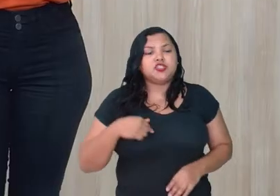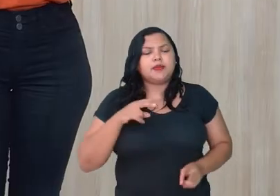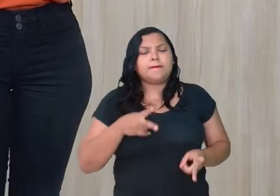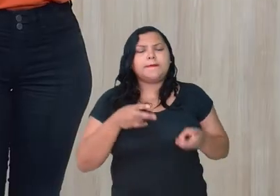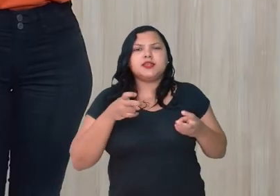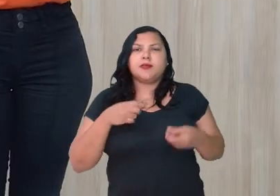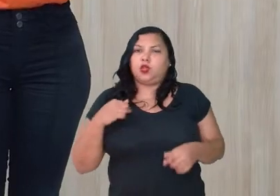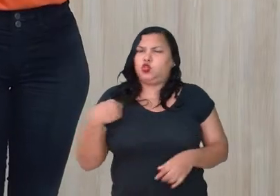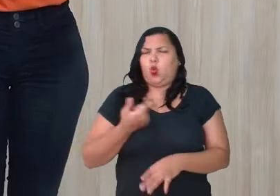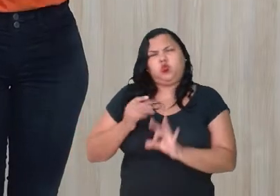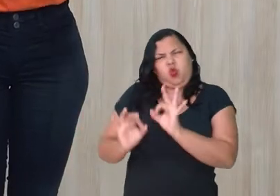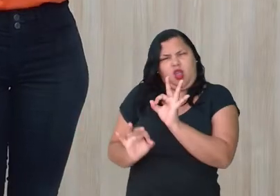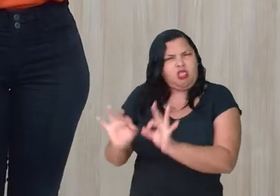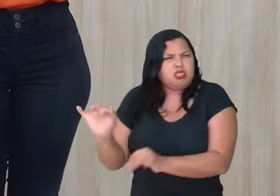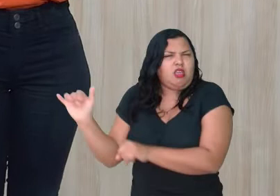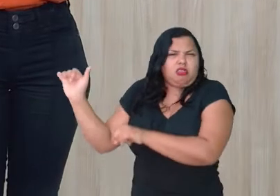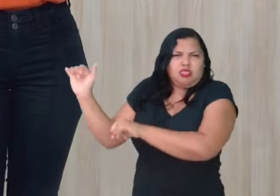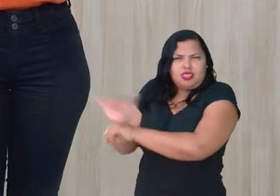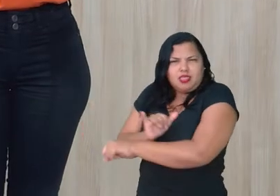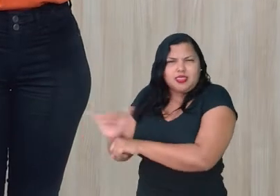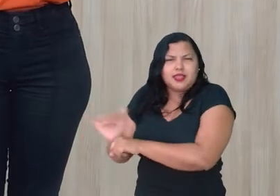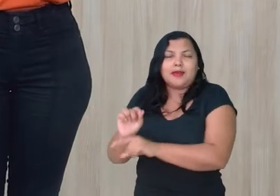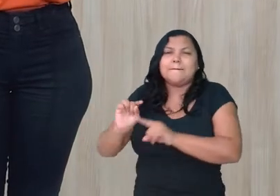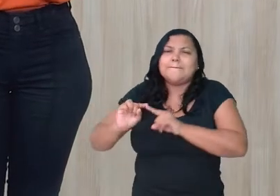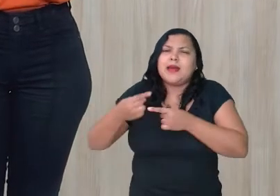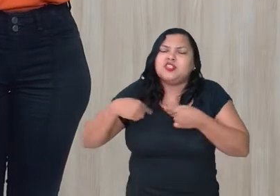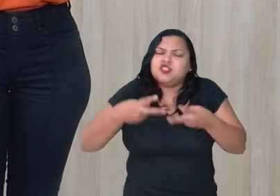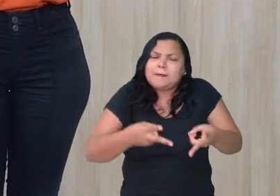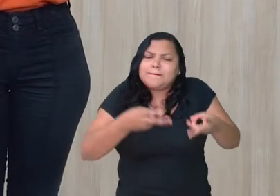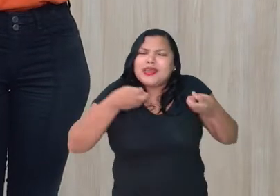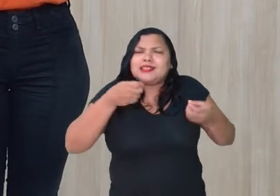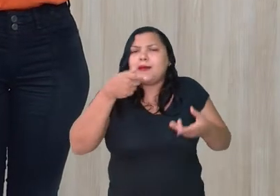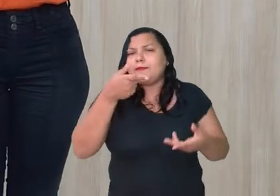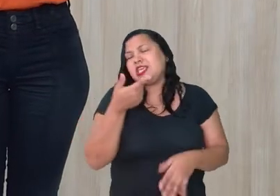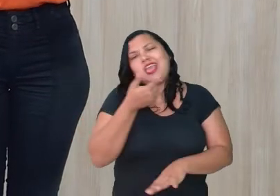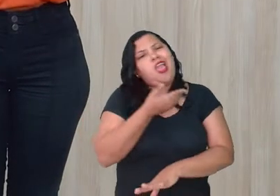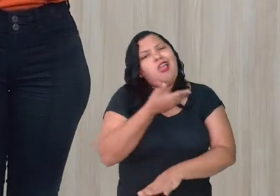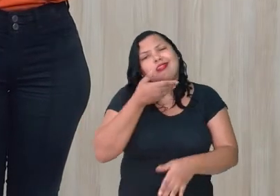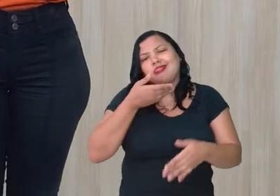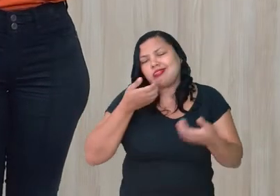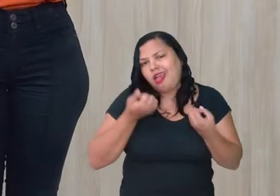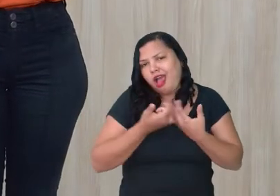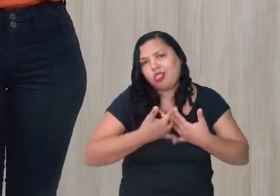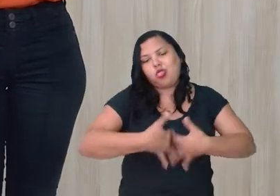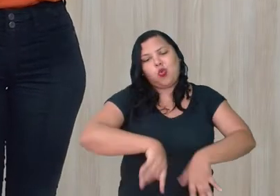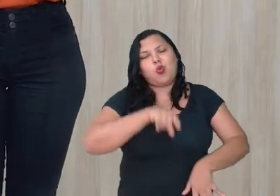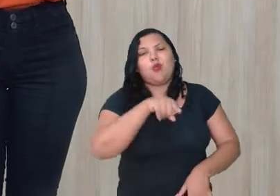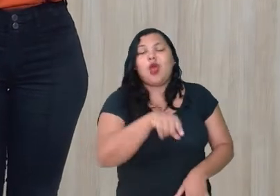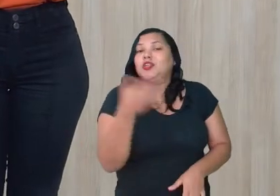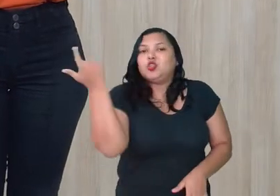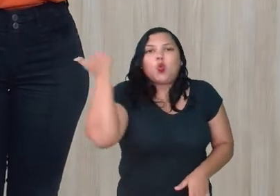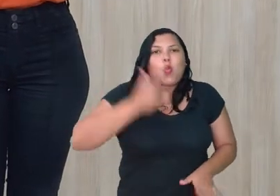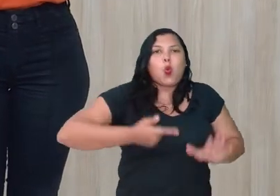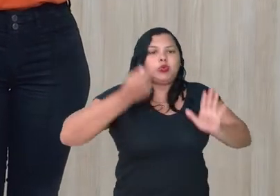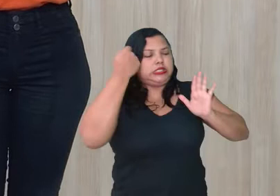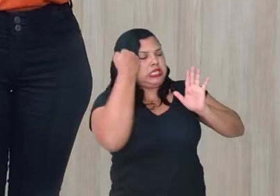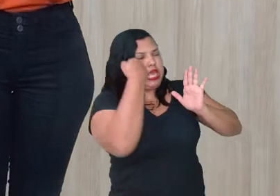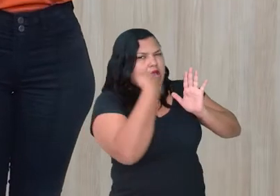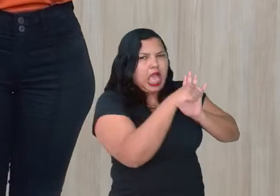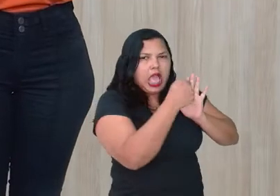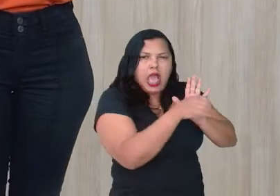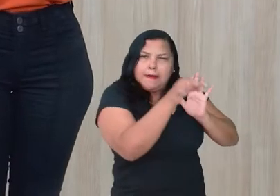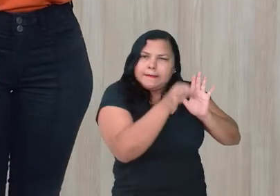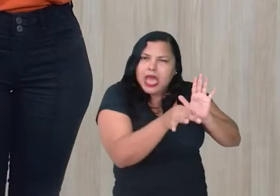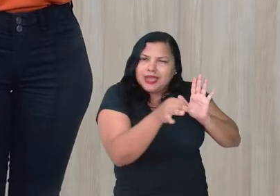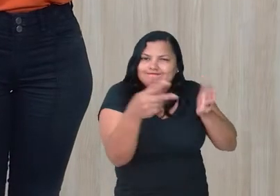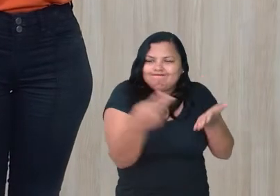tenha um trabalho muito estruturado, fica comum, muito comum, os erros na escrita e na leitura.